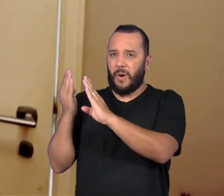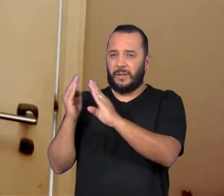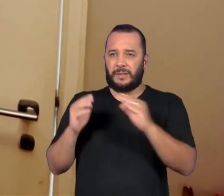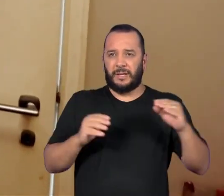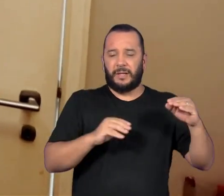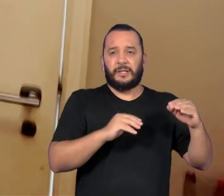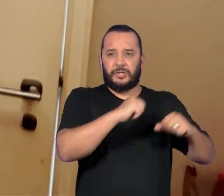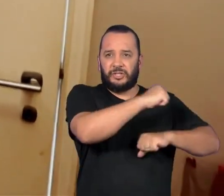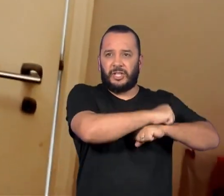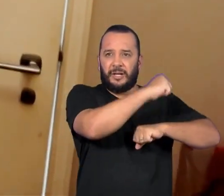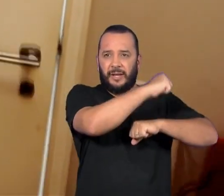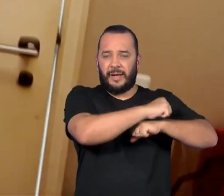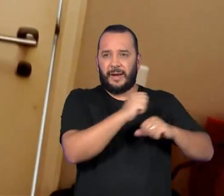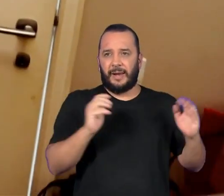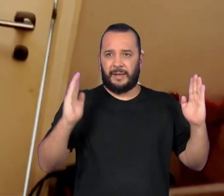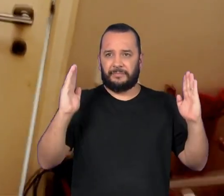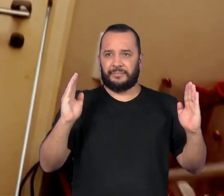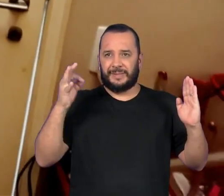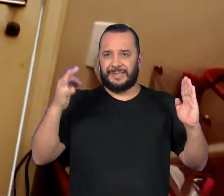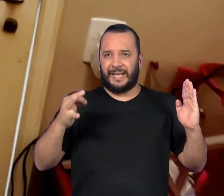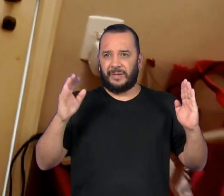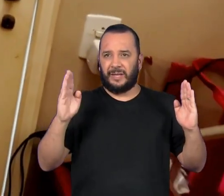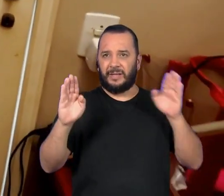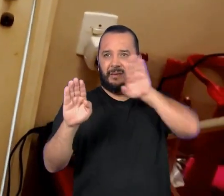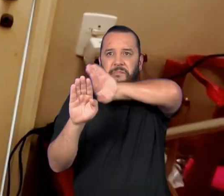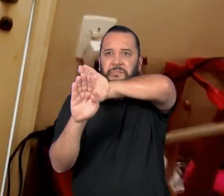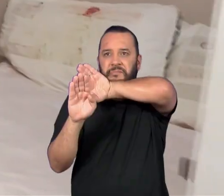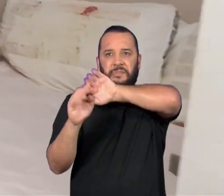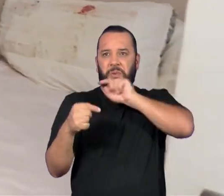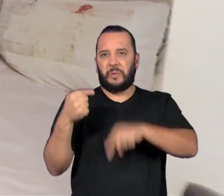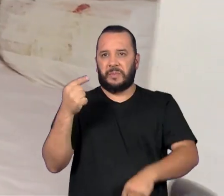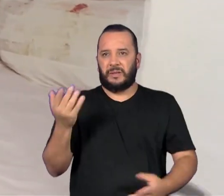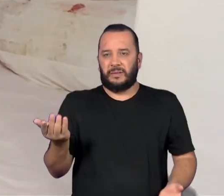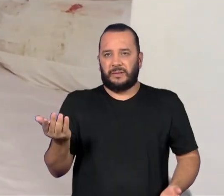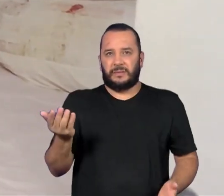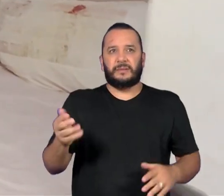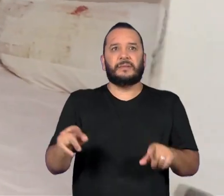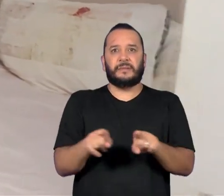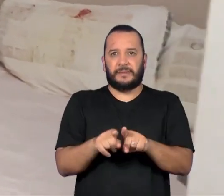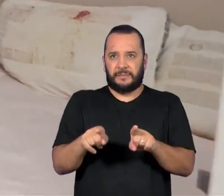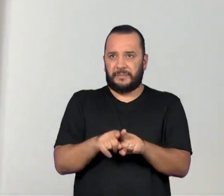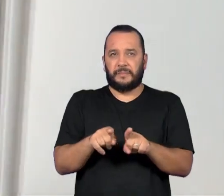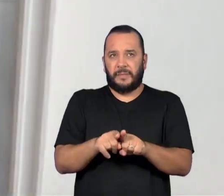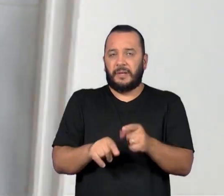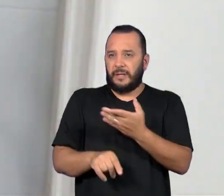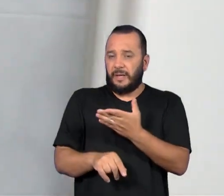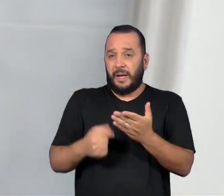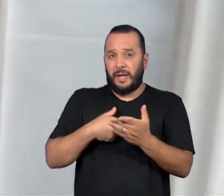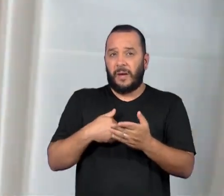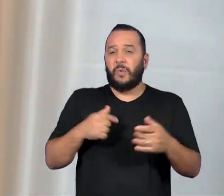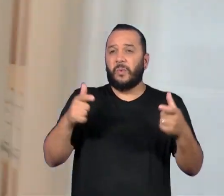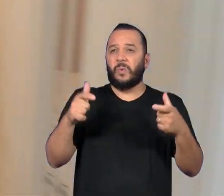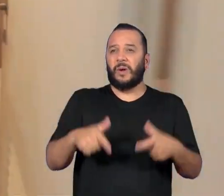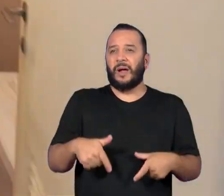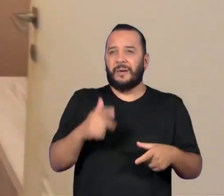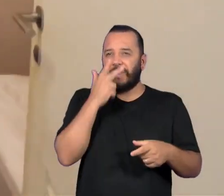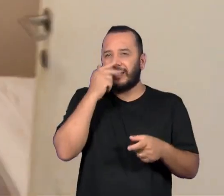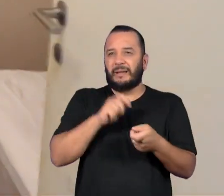É um espaço de depósito que é adaptado para que uma pessoa possa morar enquanto ela trabalha.